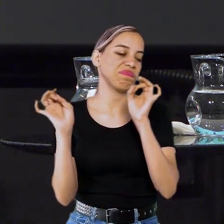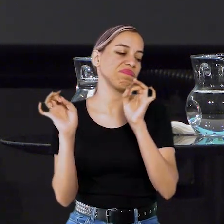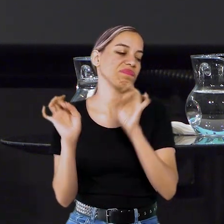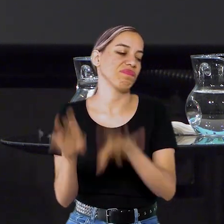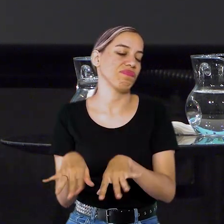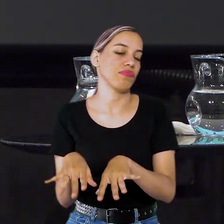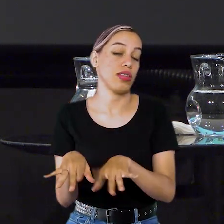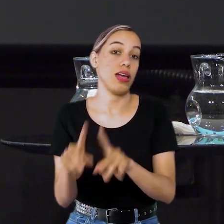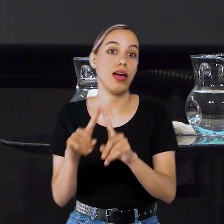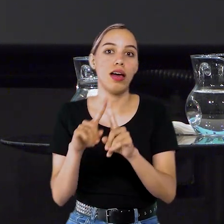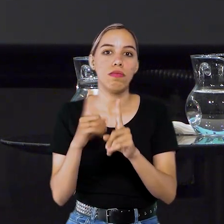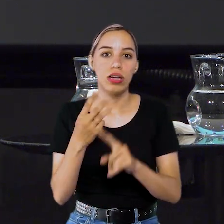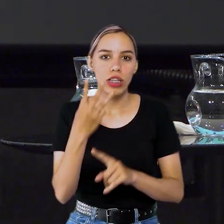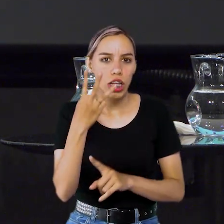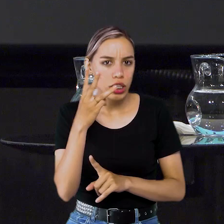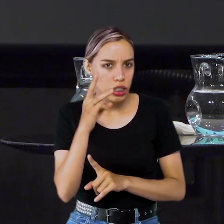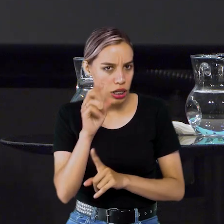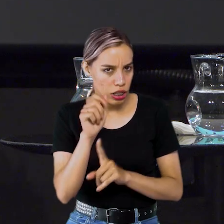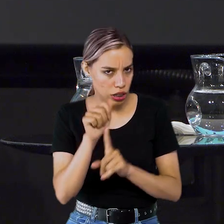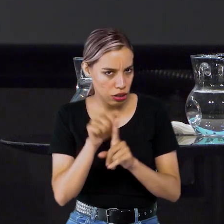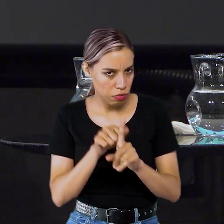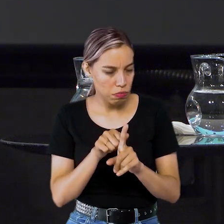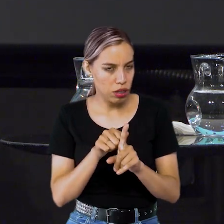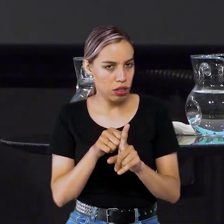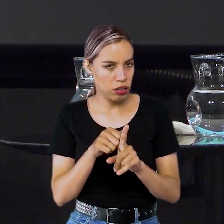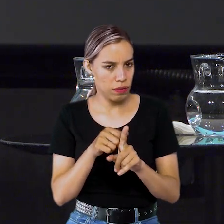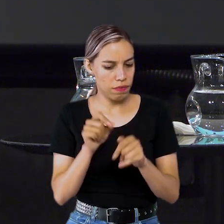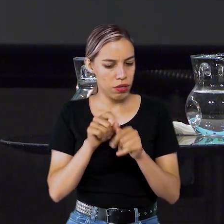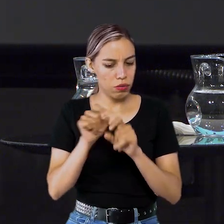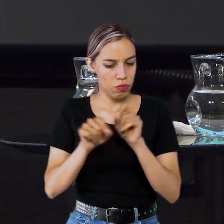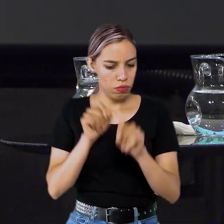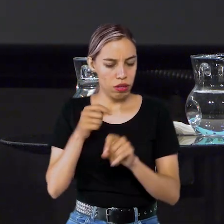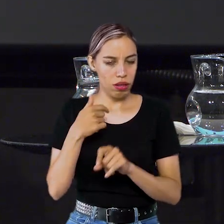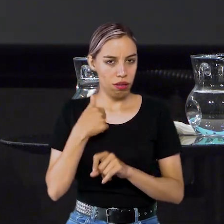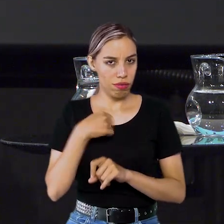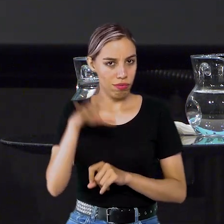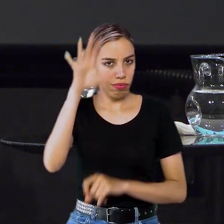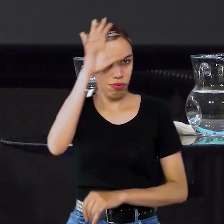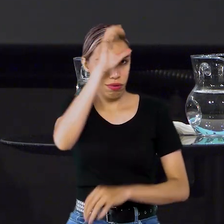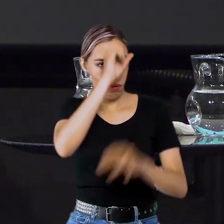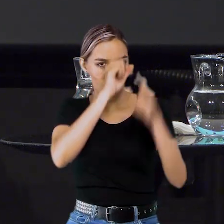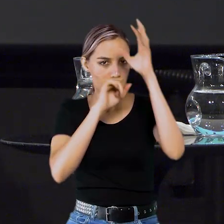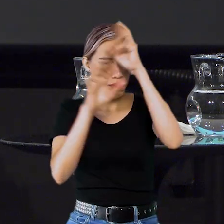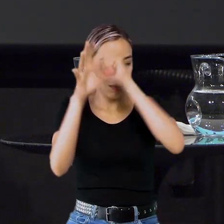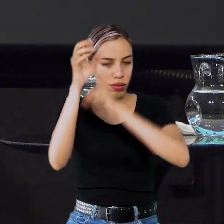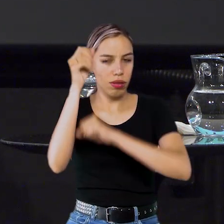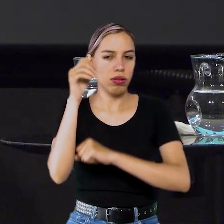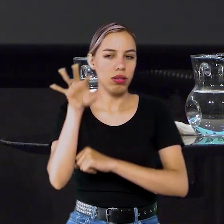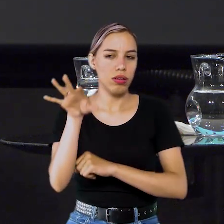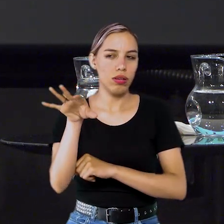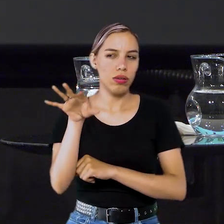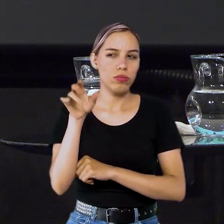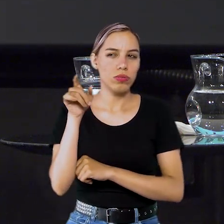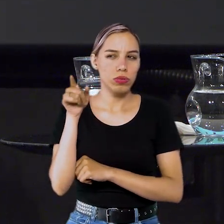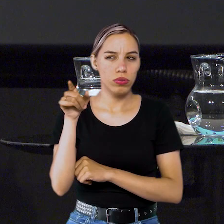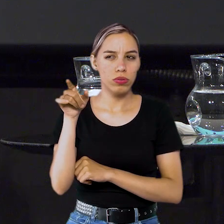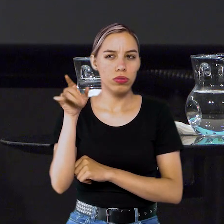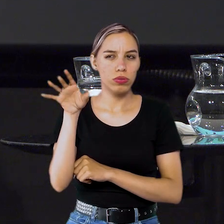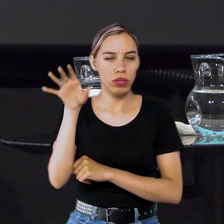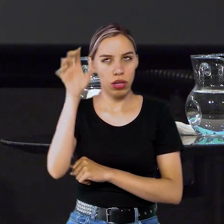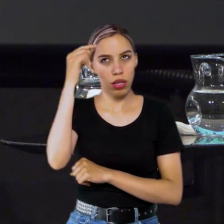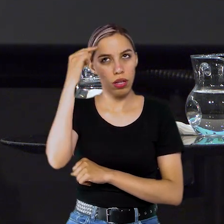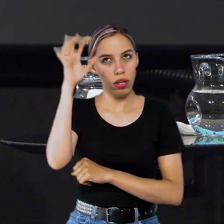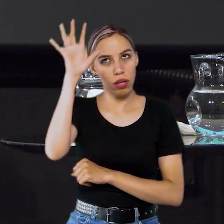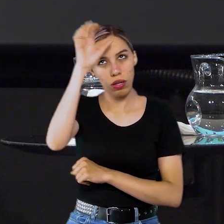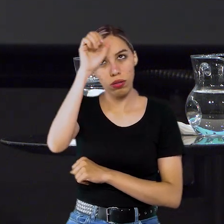Só que daí esses 3 meses fez com que eu, né, aprendesse colocar a narrativa dos mais